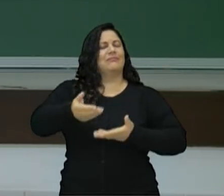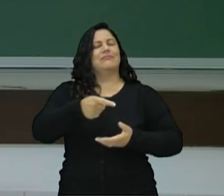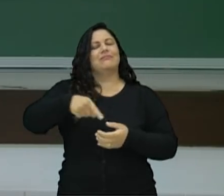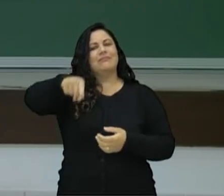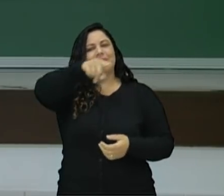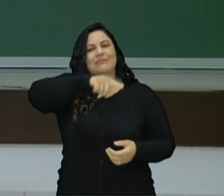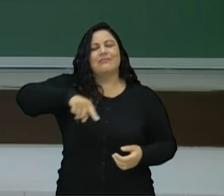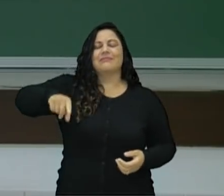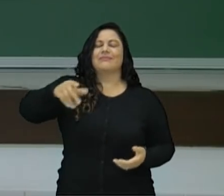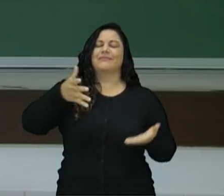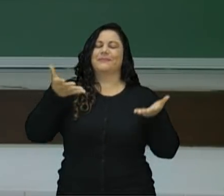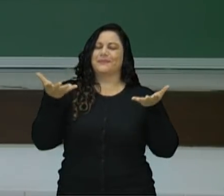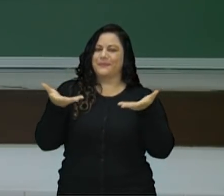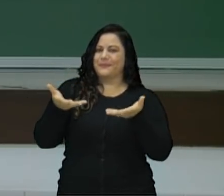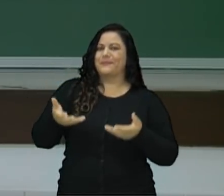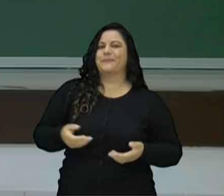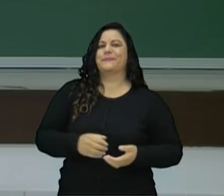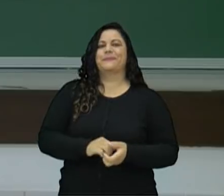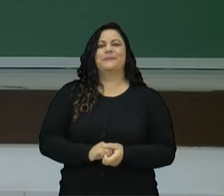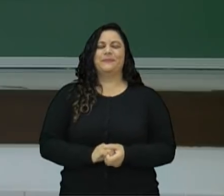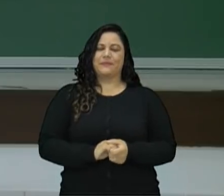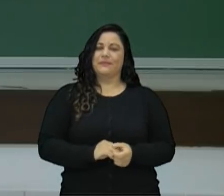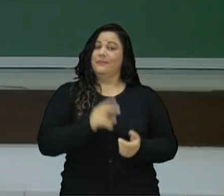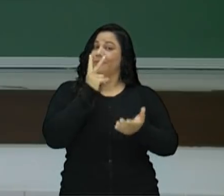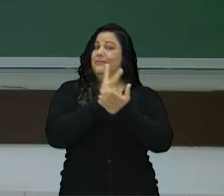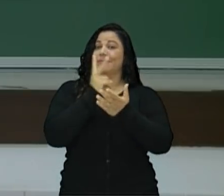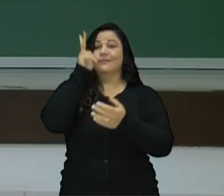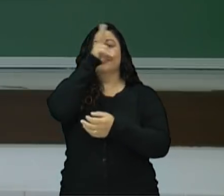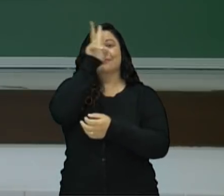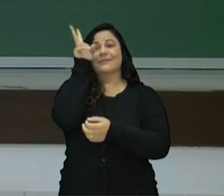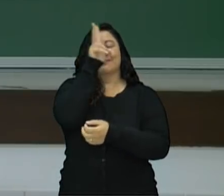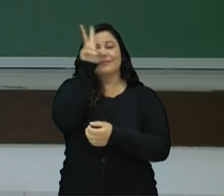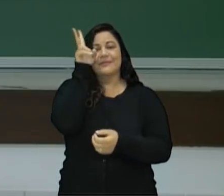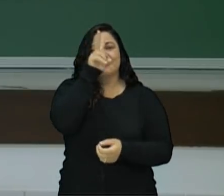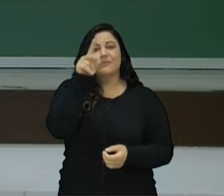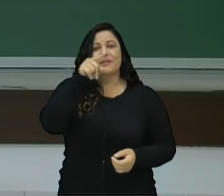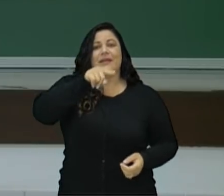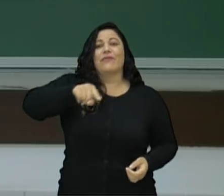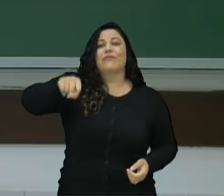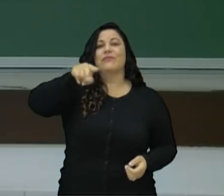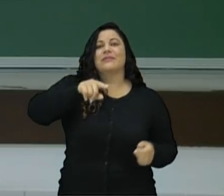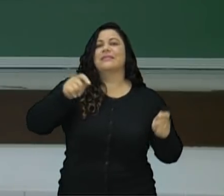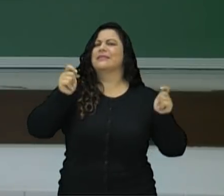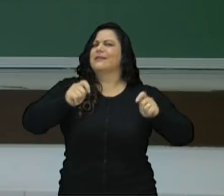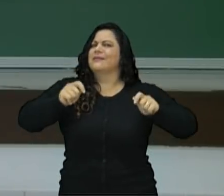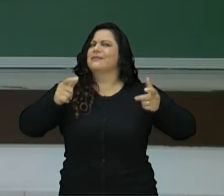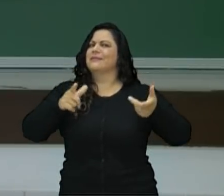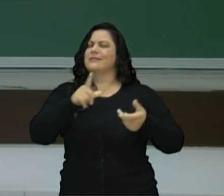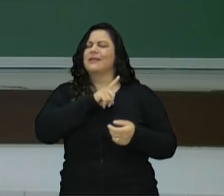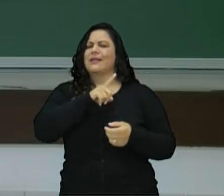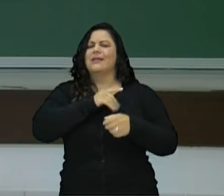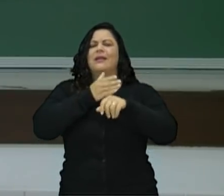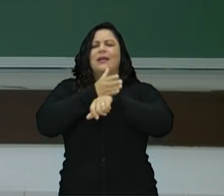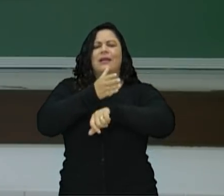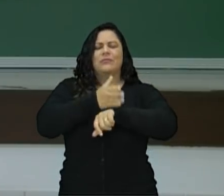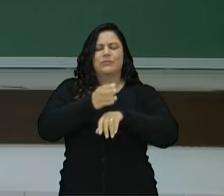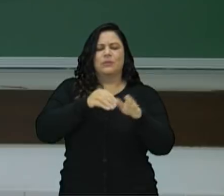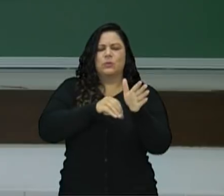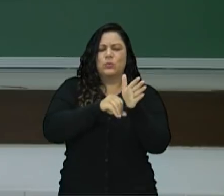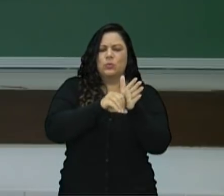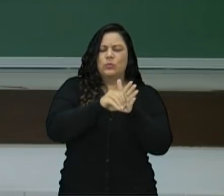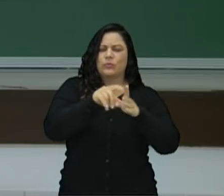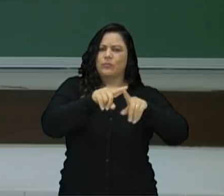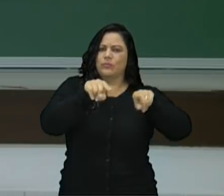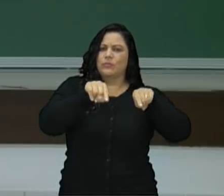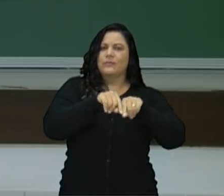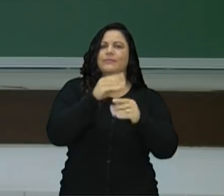assistindo. Sempre a gente tem que fazer aquele lembrete, que vocês têm que, os alunos ali que estão tendo acesso ao Google Classroom,